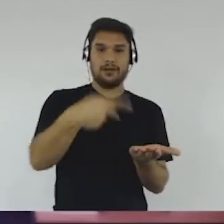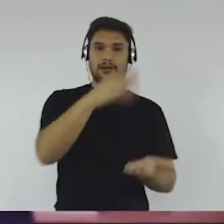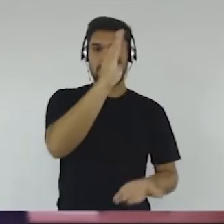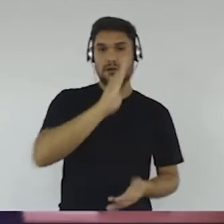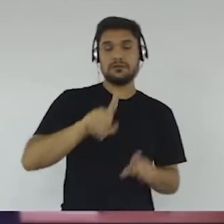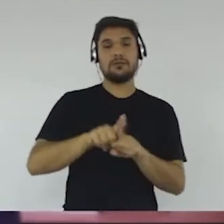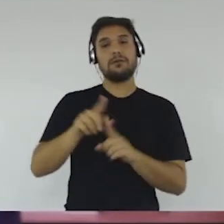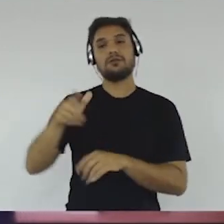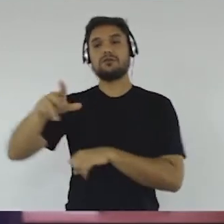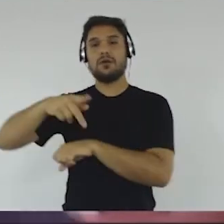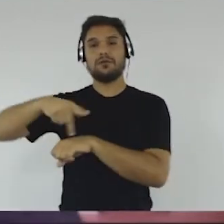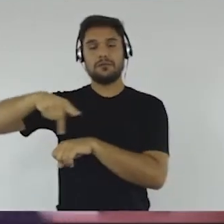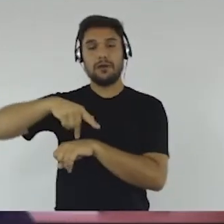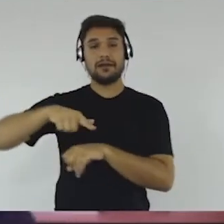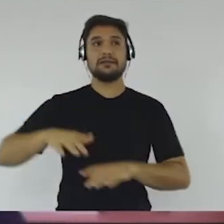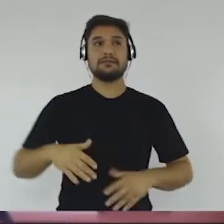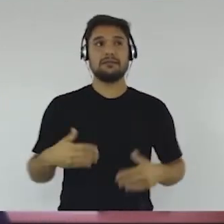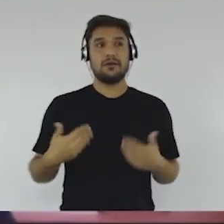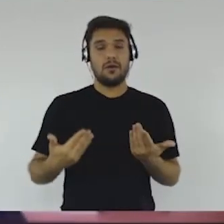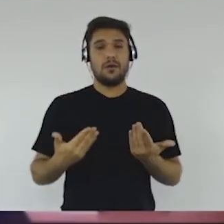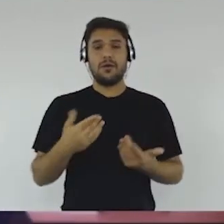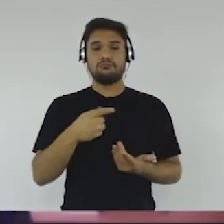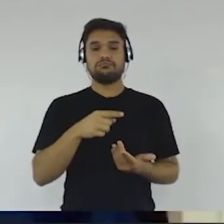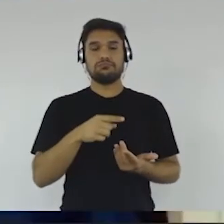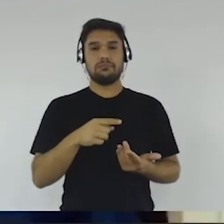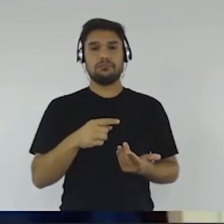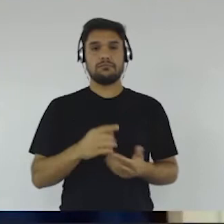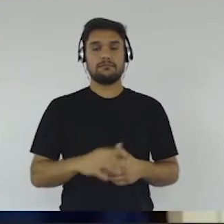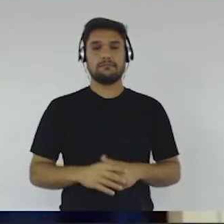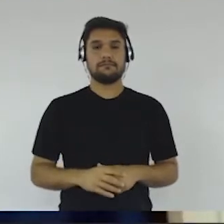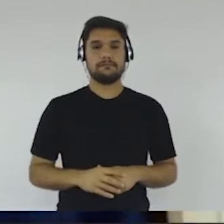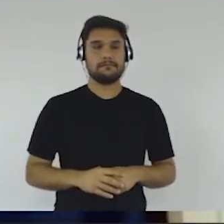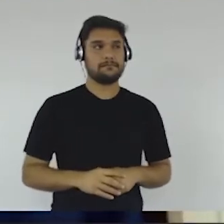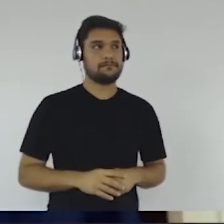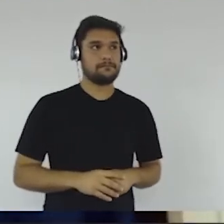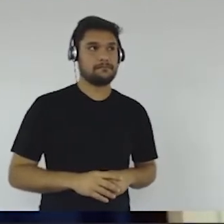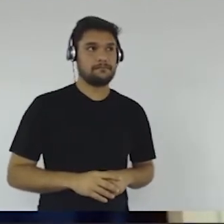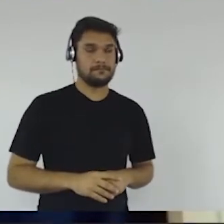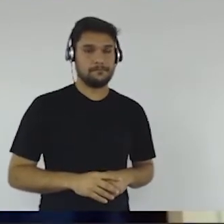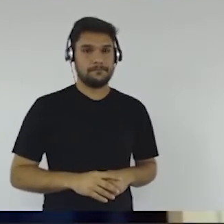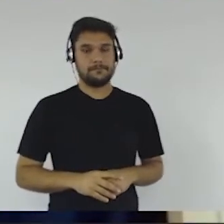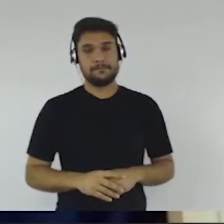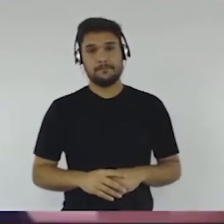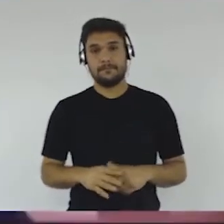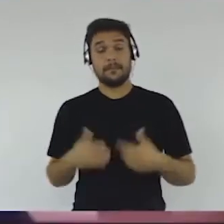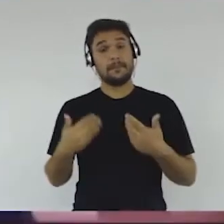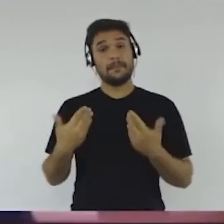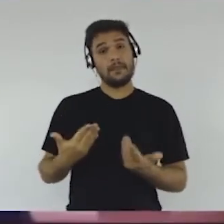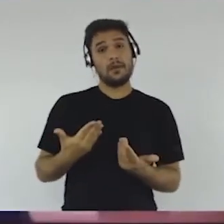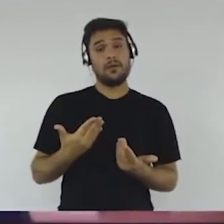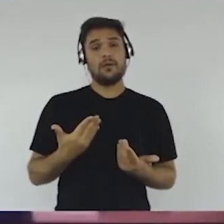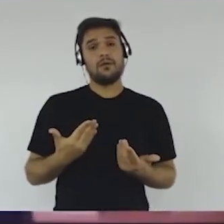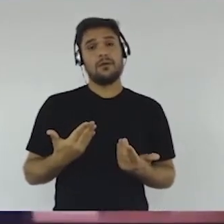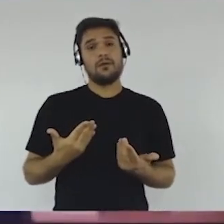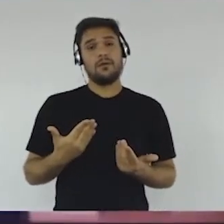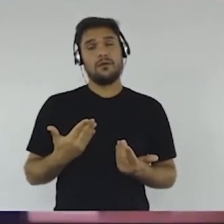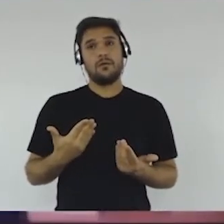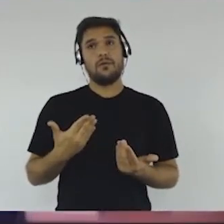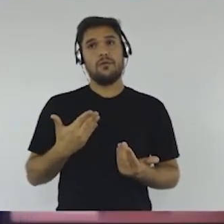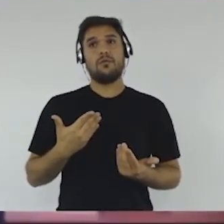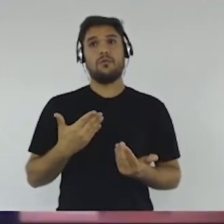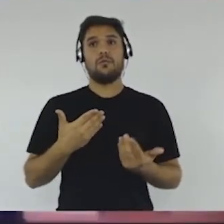câmaras internacionais, de tal forma a que... 2 minutos, professor. Obrigado. De tal forma a que